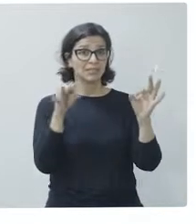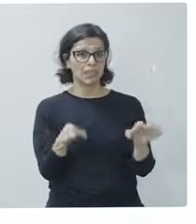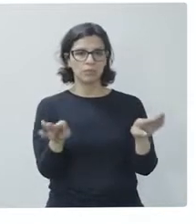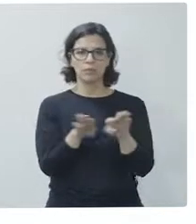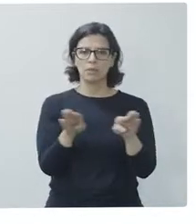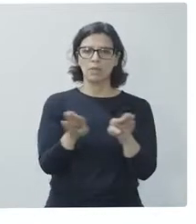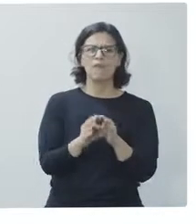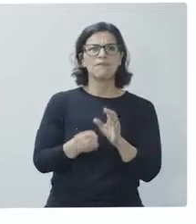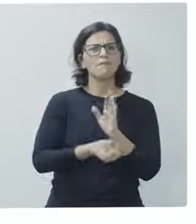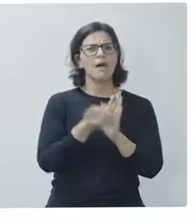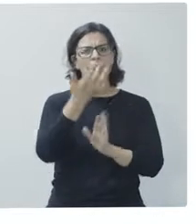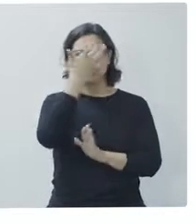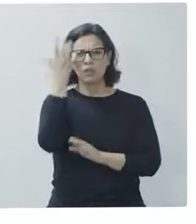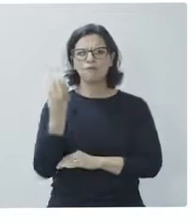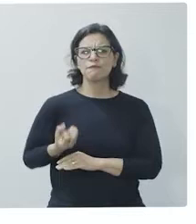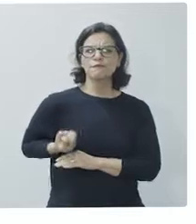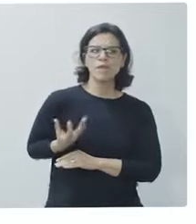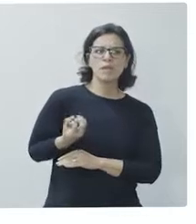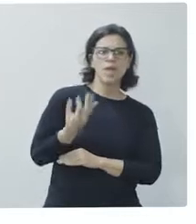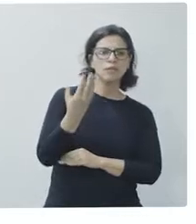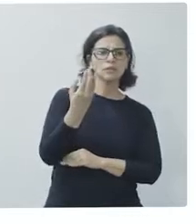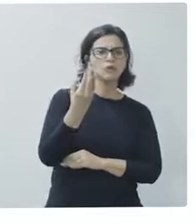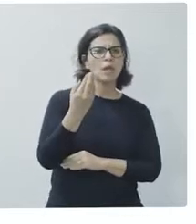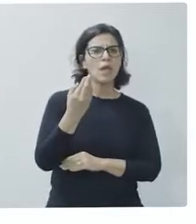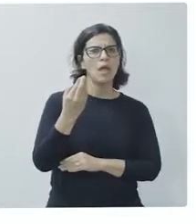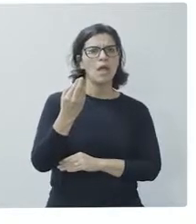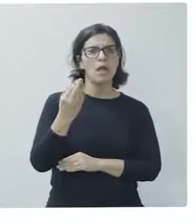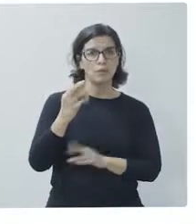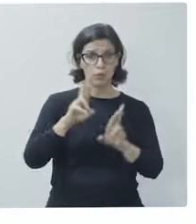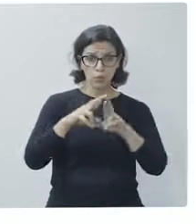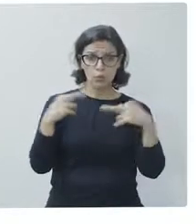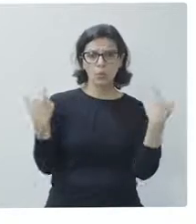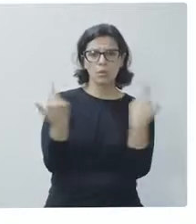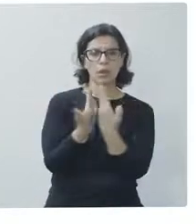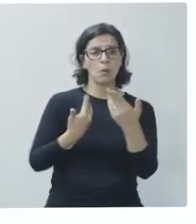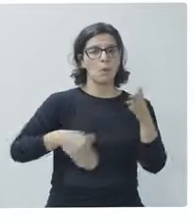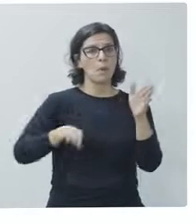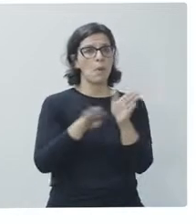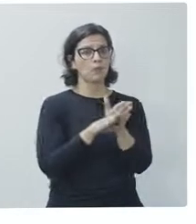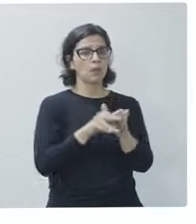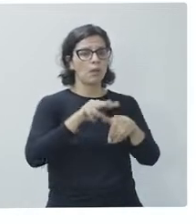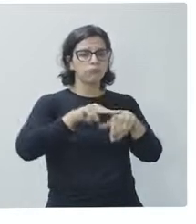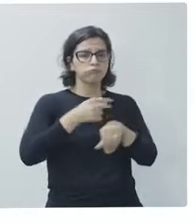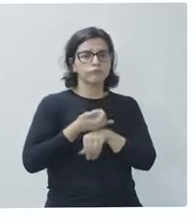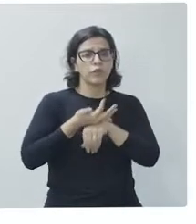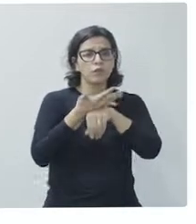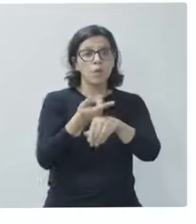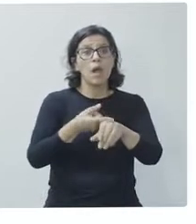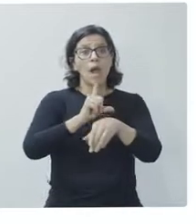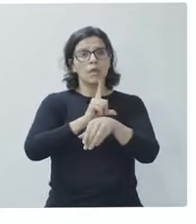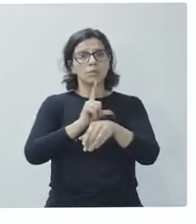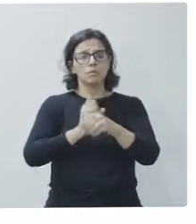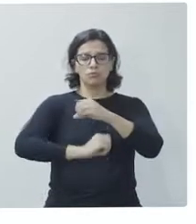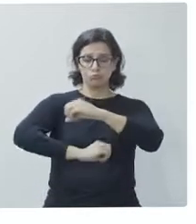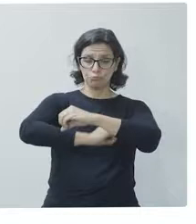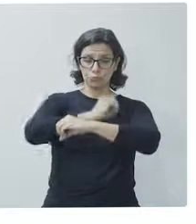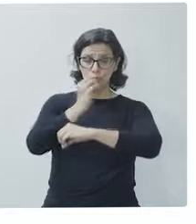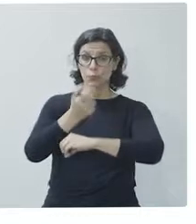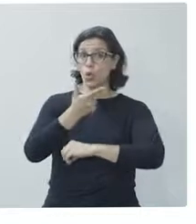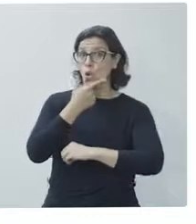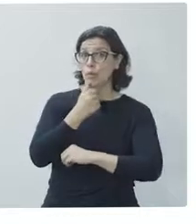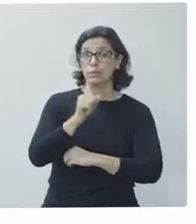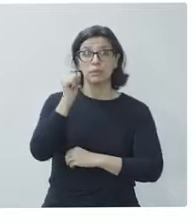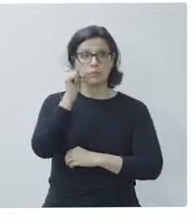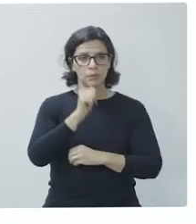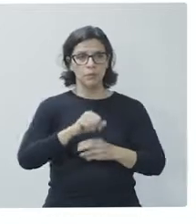aprazado, centenas de pessoas viajavam de todo o reino para chegar ao jardim antes do alvorecer. Homens